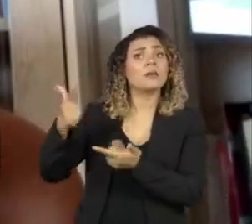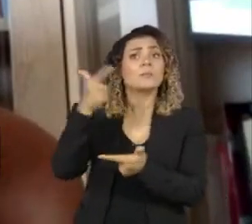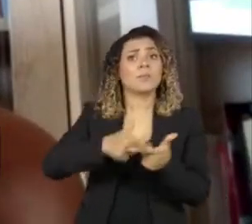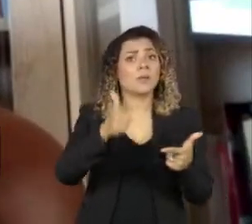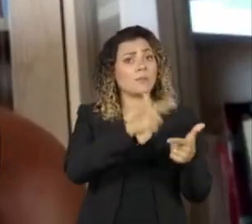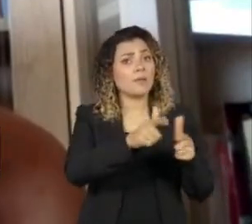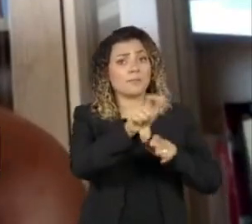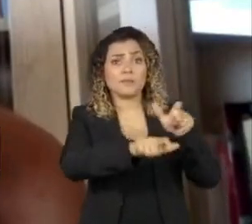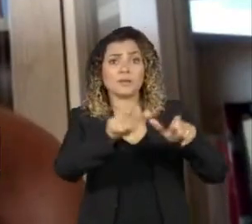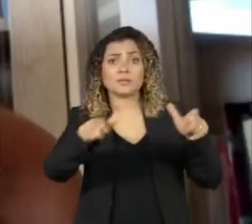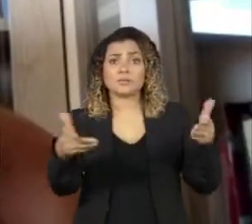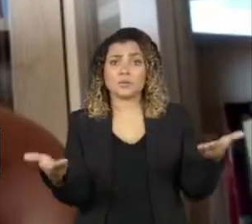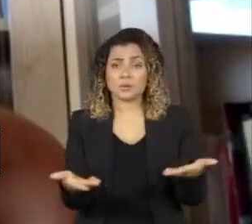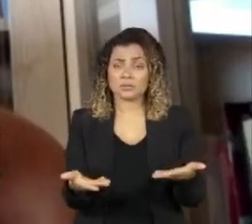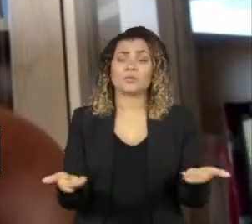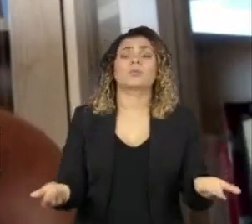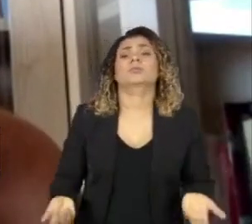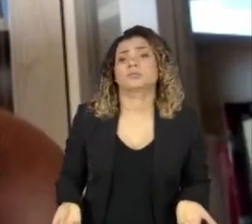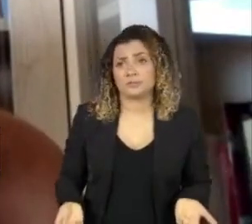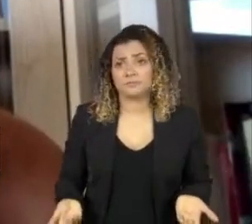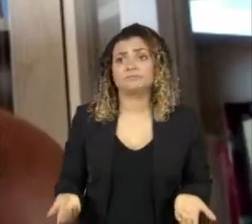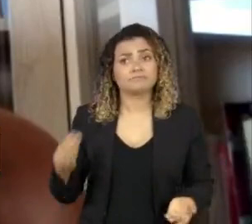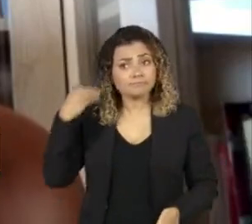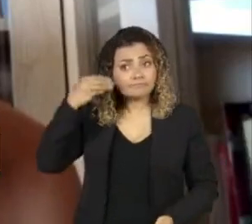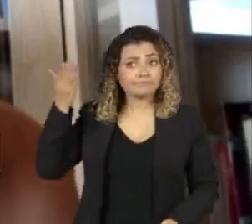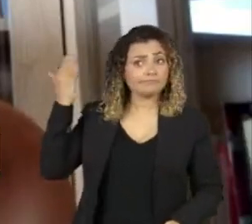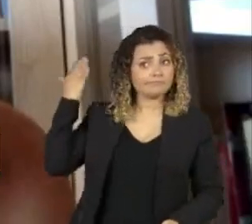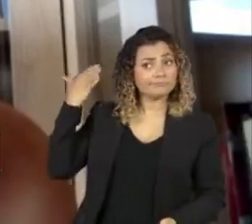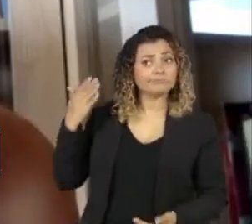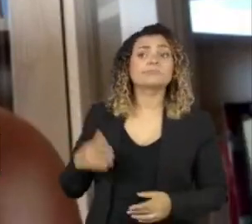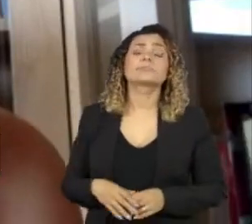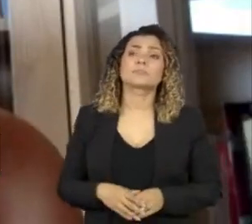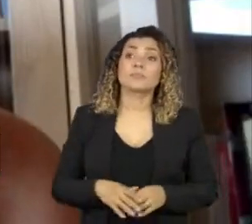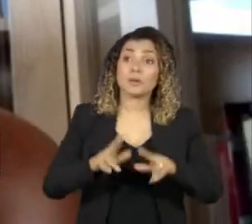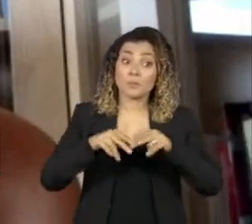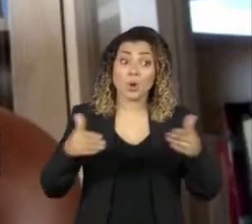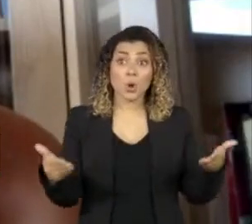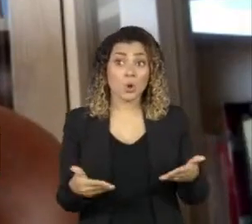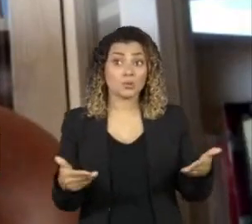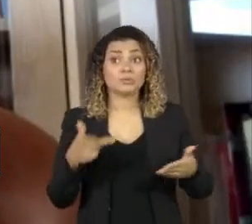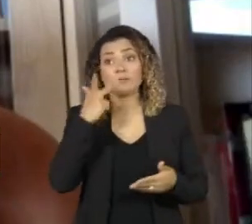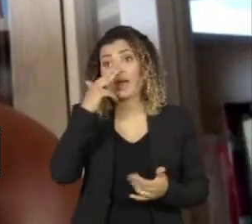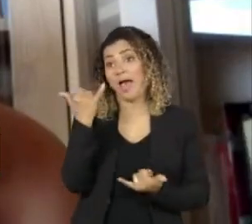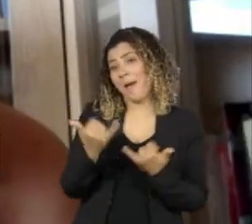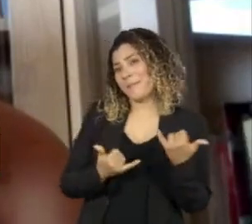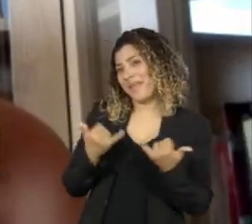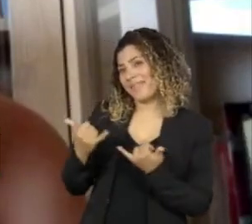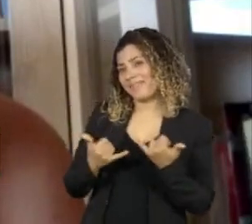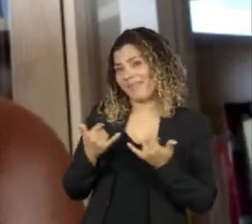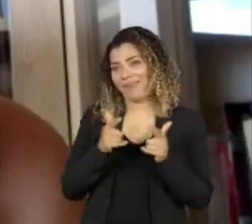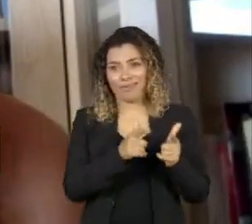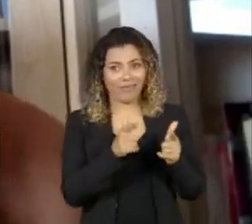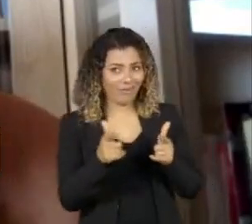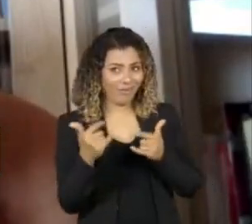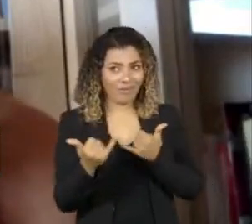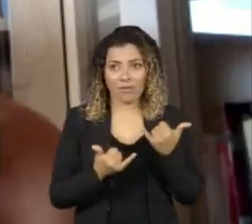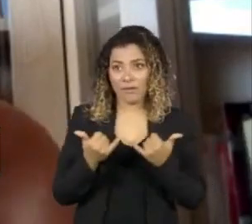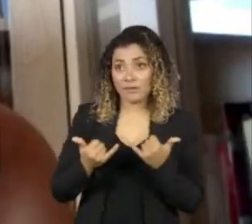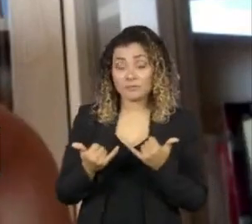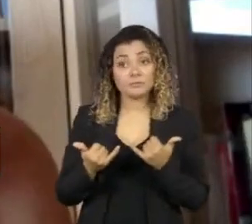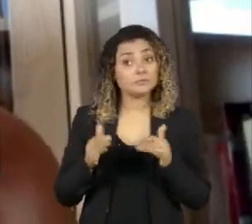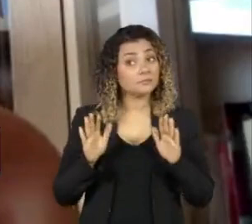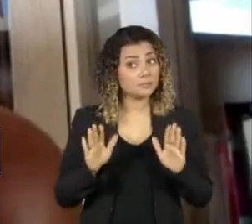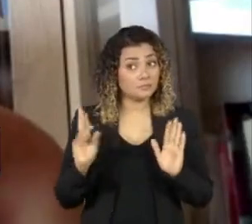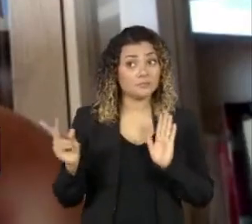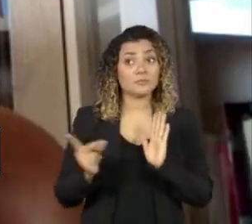problemas para as pessoas que viveram essas situações. Então, aquilo que hoje a gente chama de brincadeira e que a gente passou por bullying